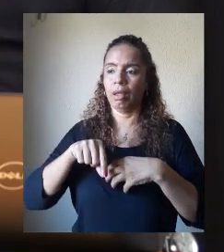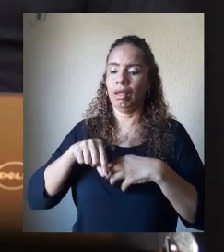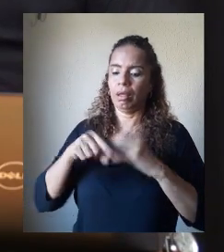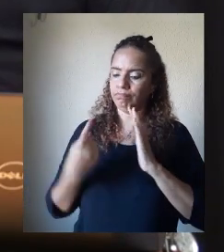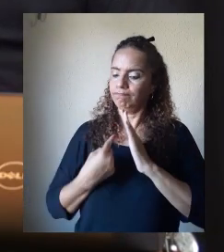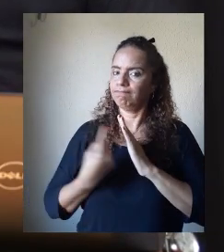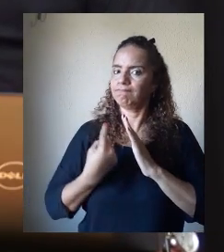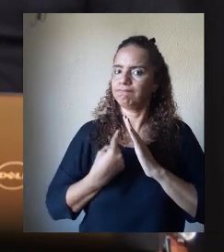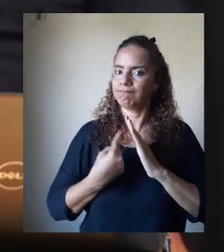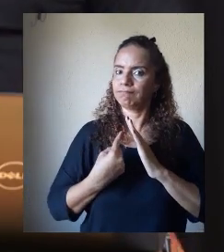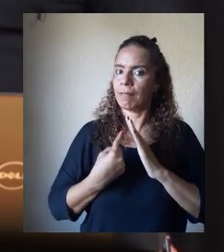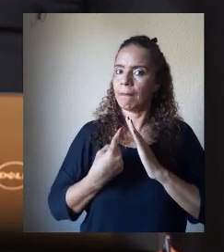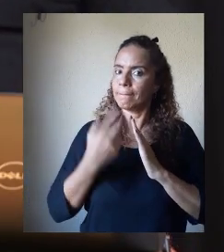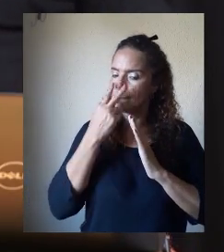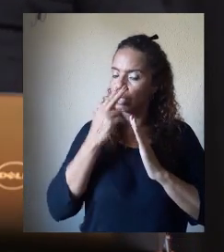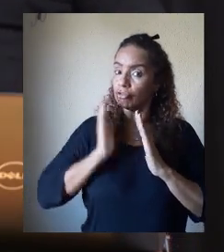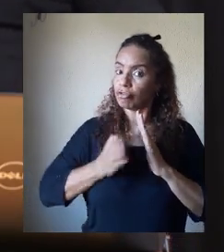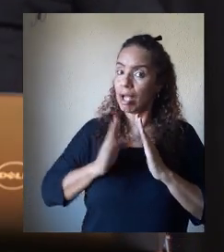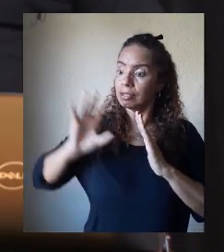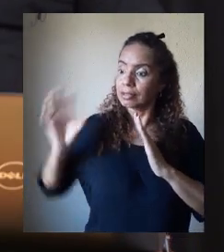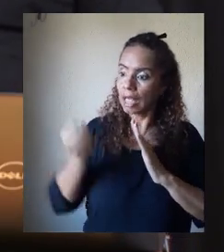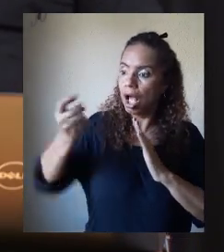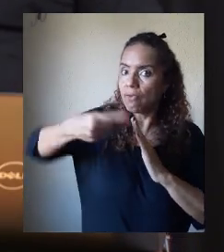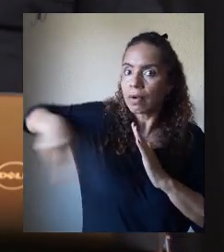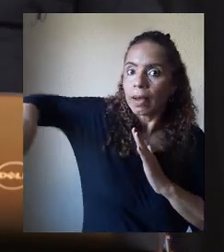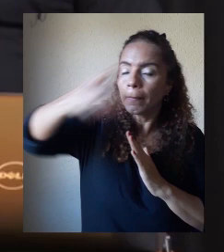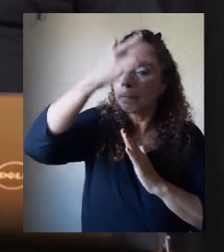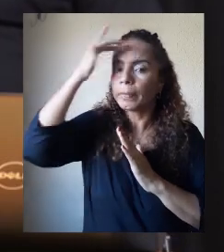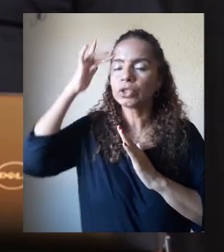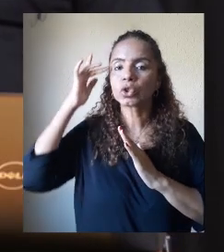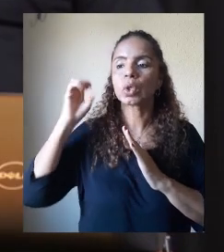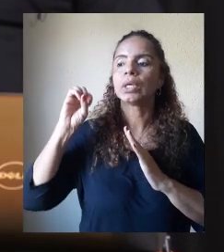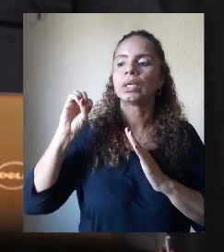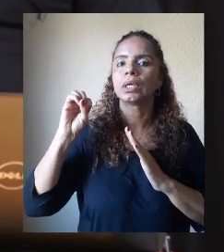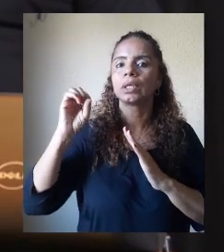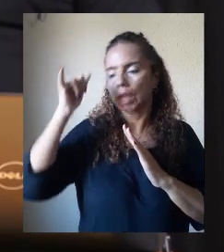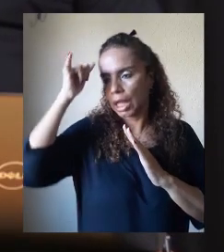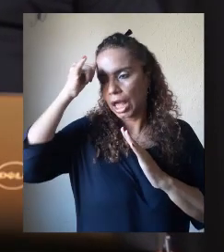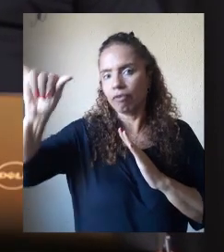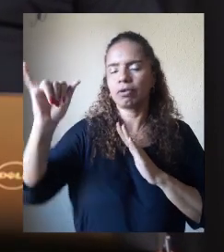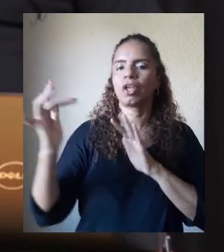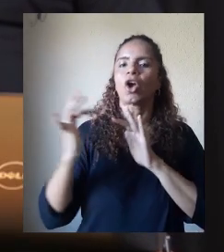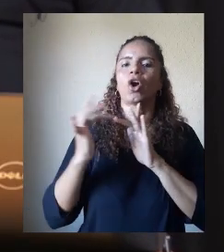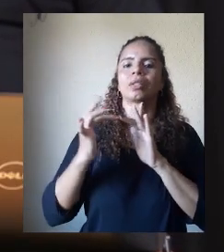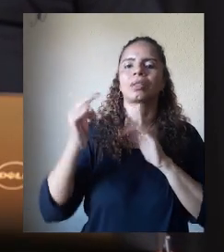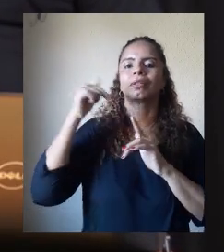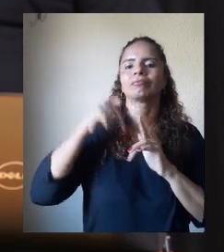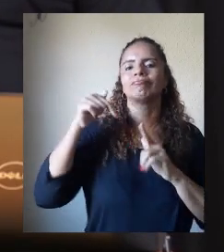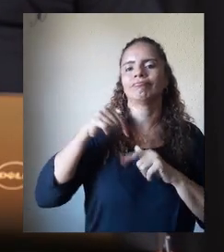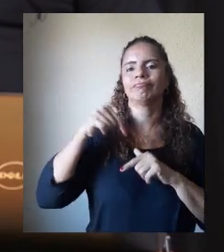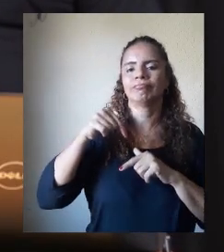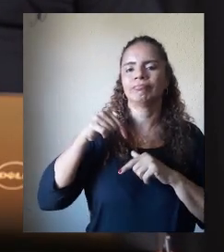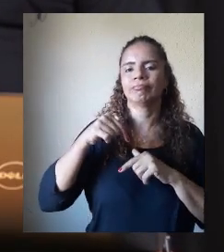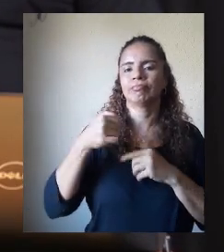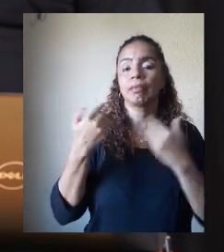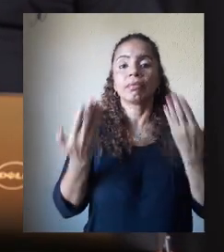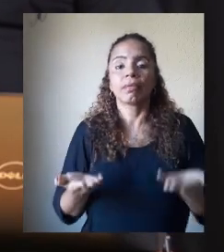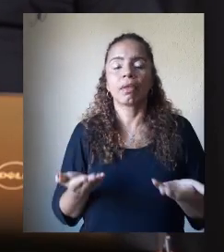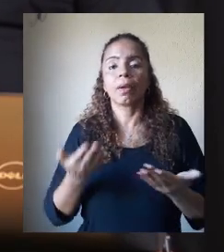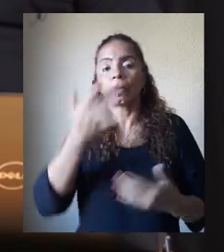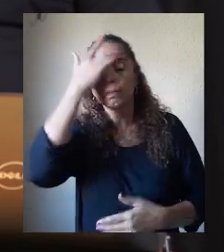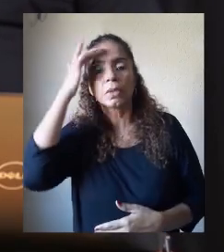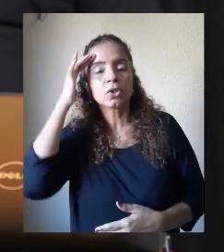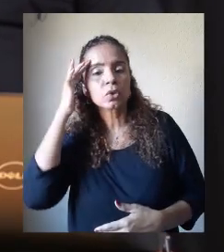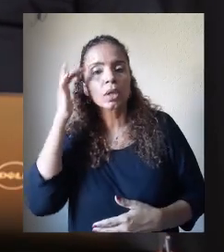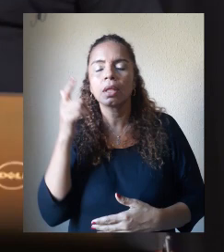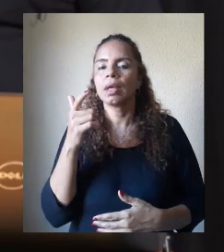eficiente, você salva, entre aspas, um monte de pessoas que poderiam se infectar. As medidas das pessoas